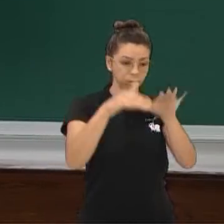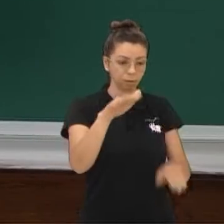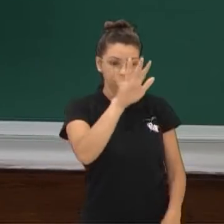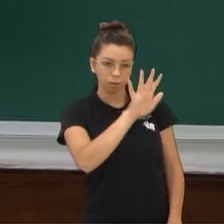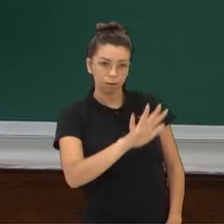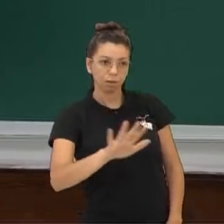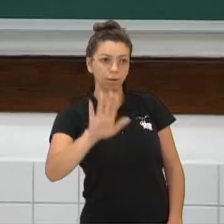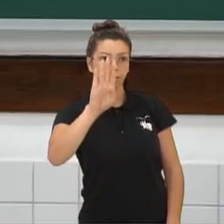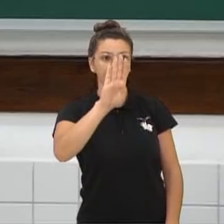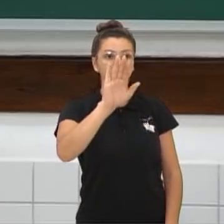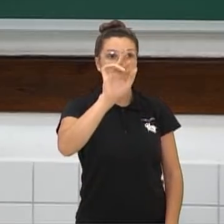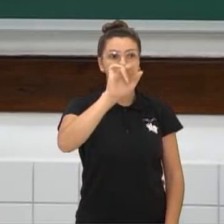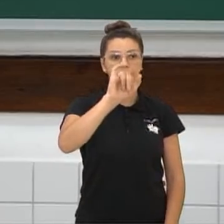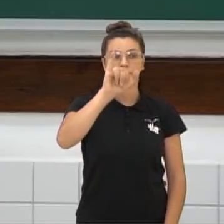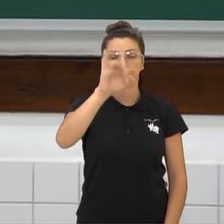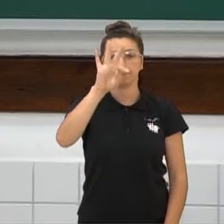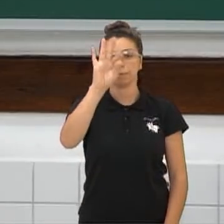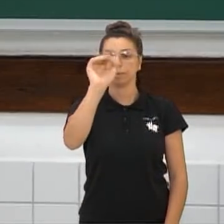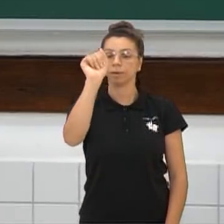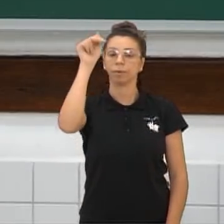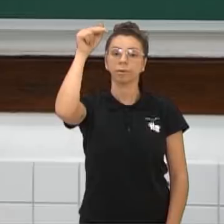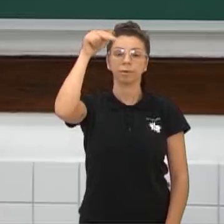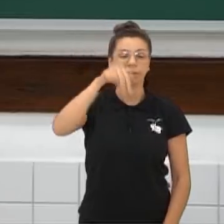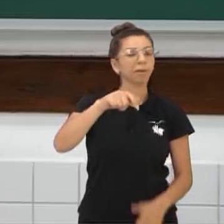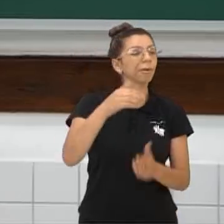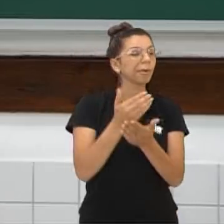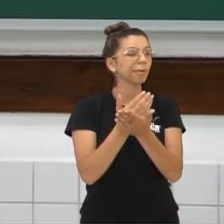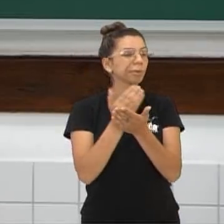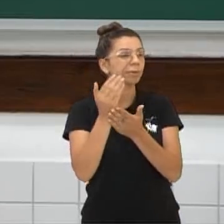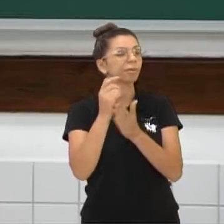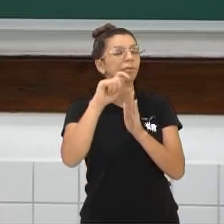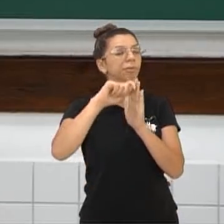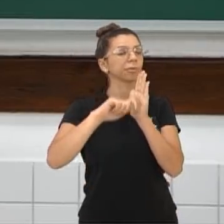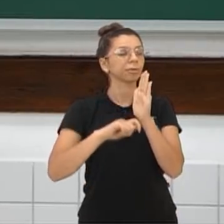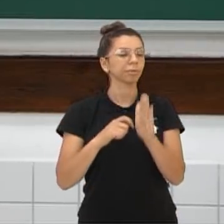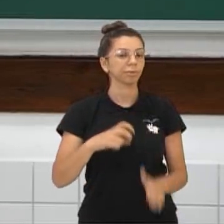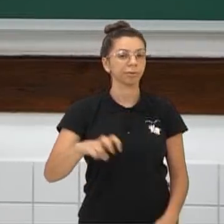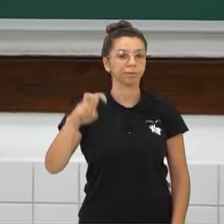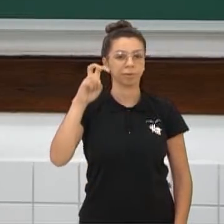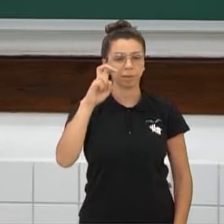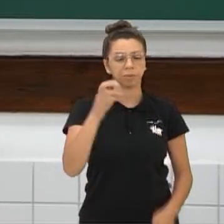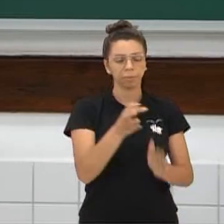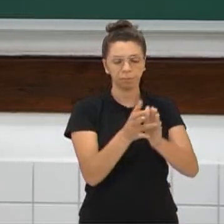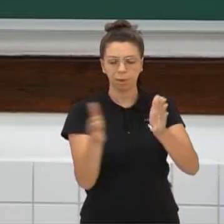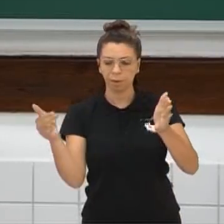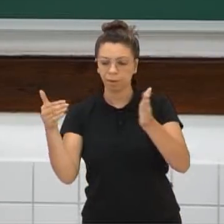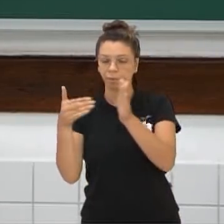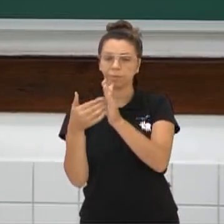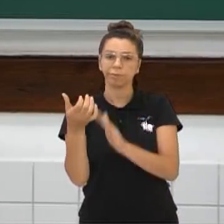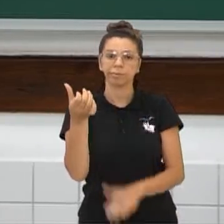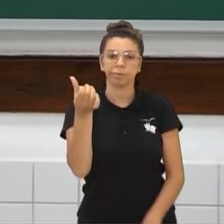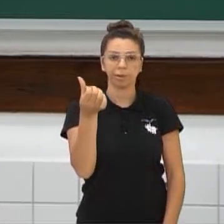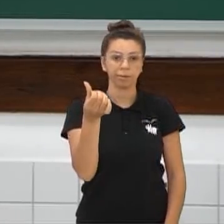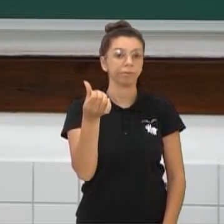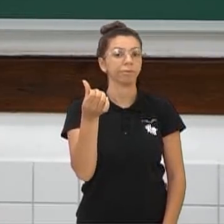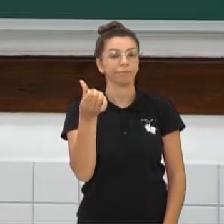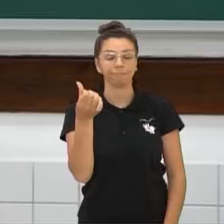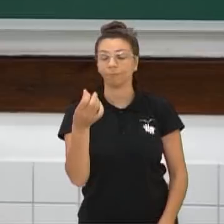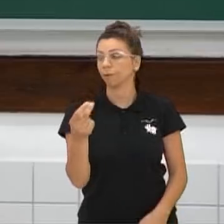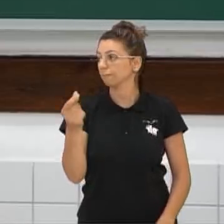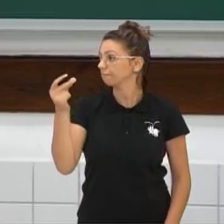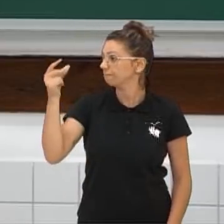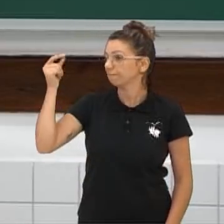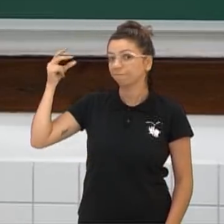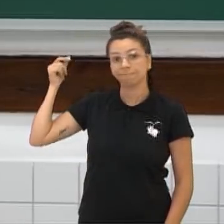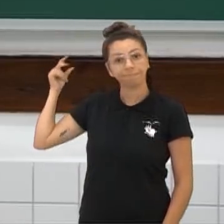da Alemanha. E isso, gente, aconteceu lá no século V, no século VI, que isso aconteceu. Então foi há muito